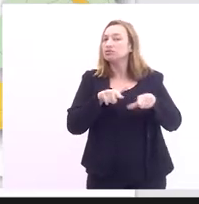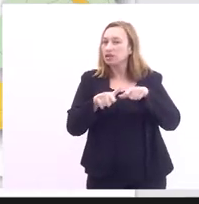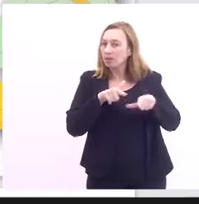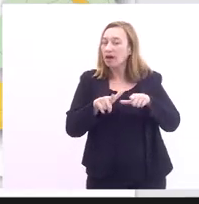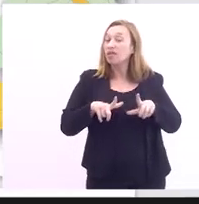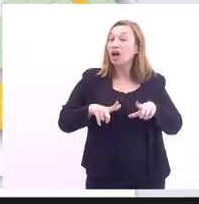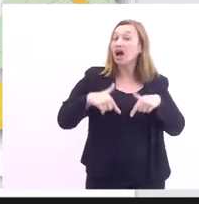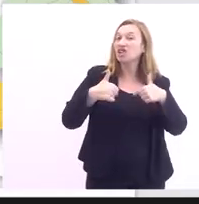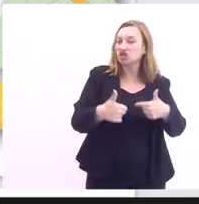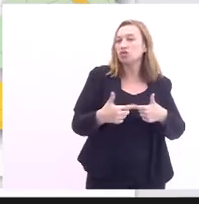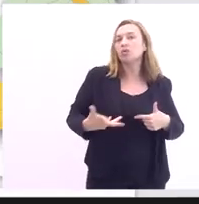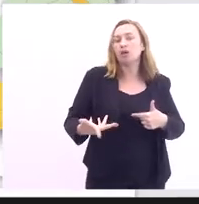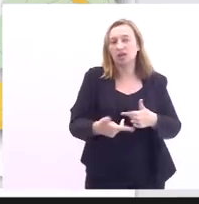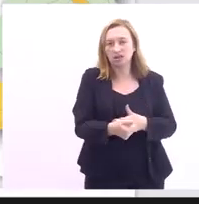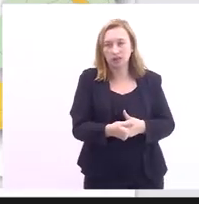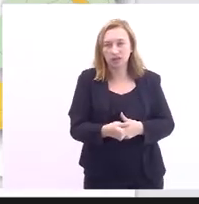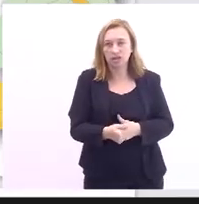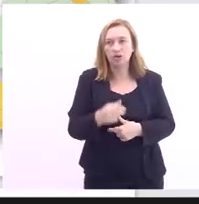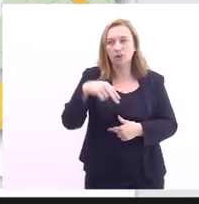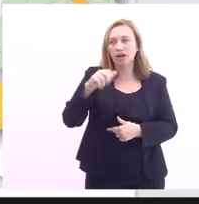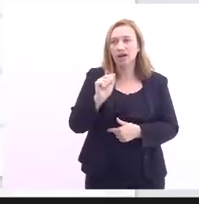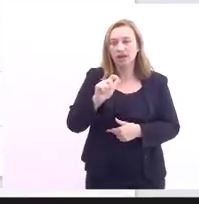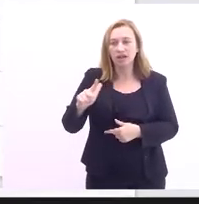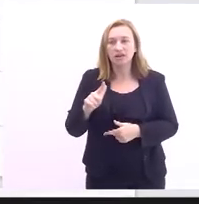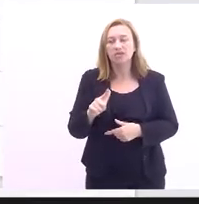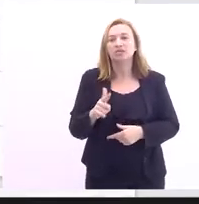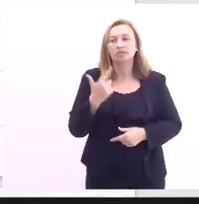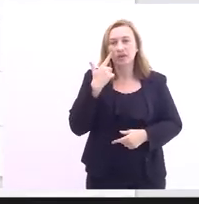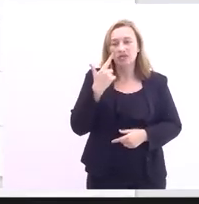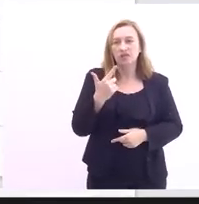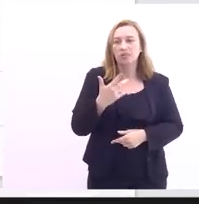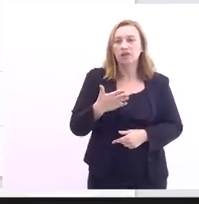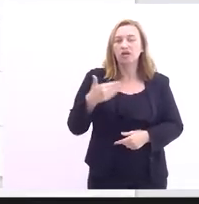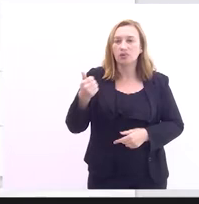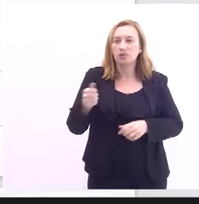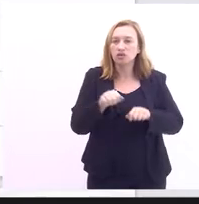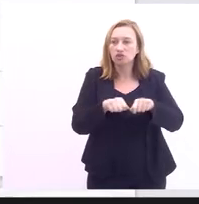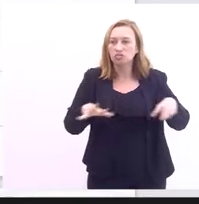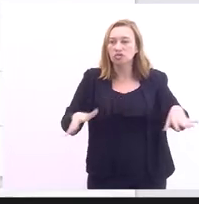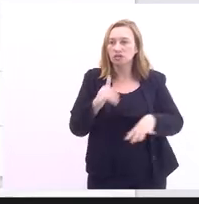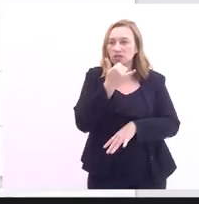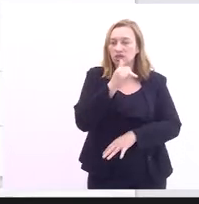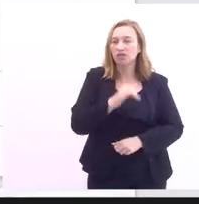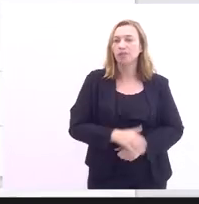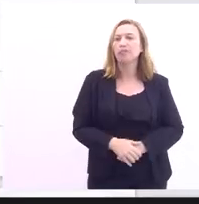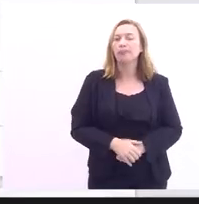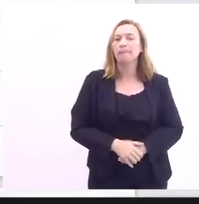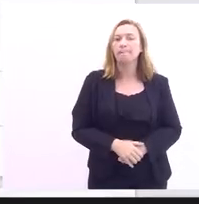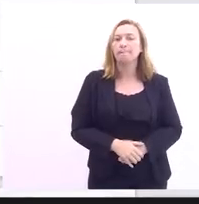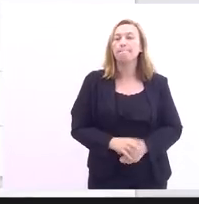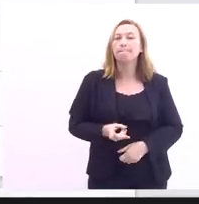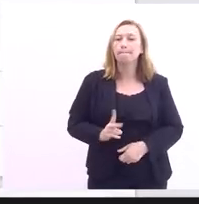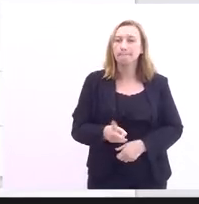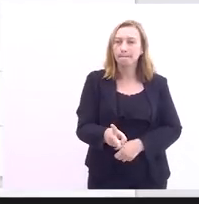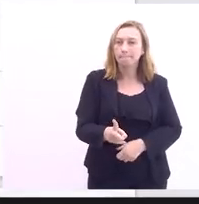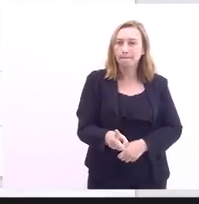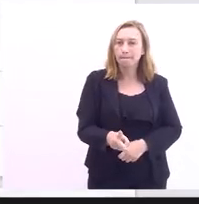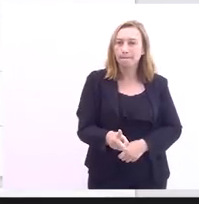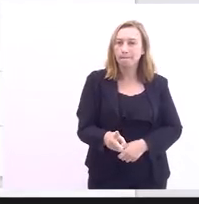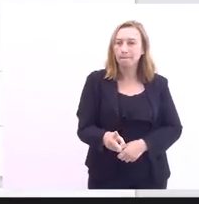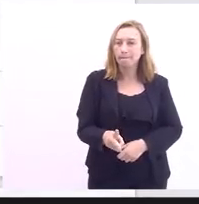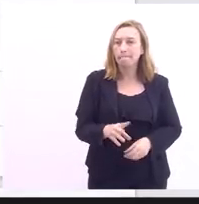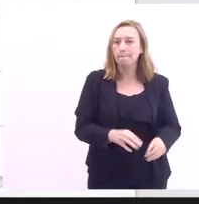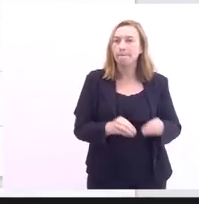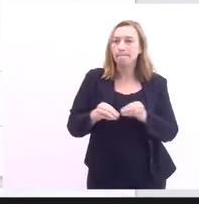junto com a Enel para buscar a qualidade do fornecimento. Sempre que é transgredido um